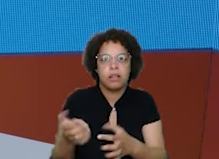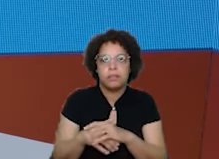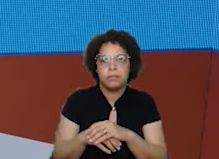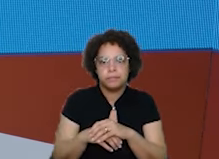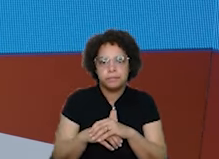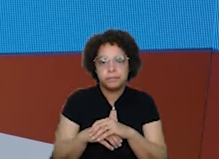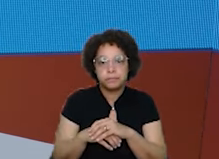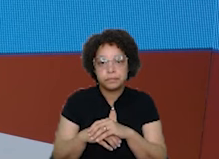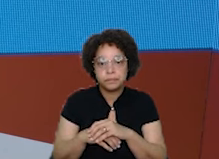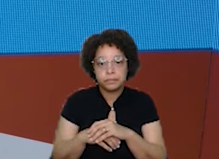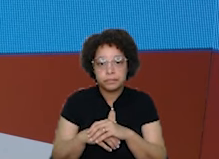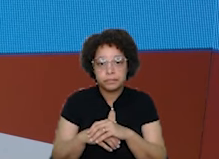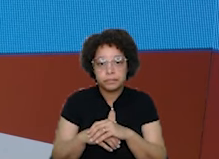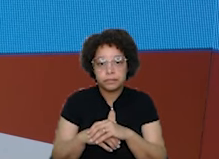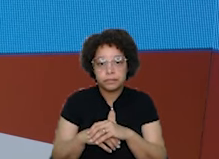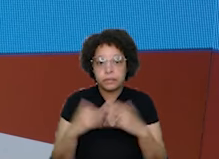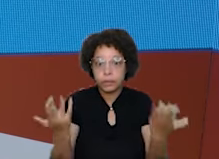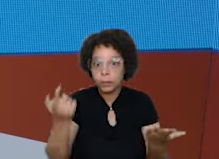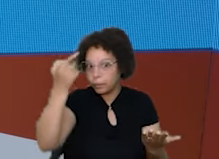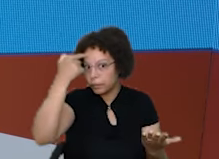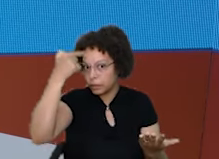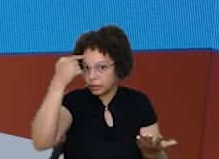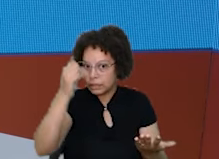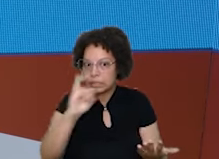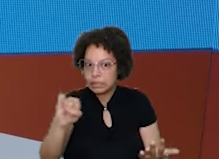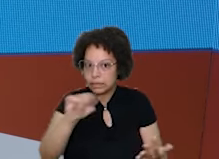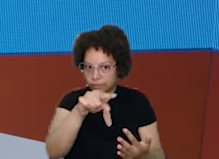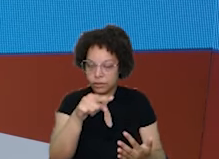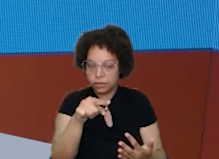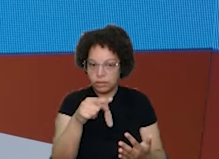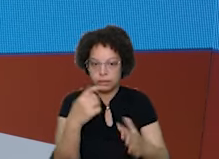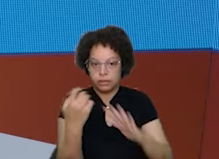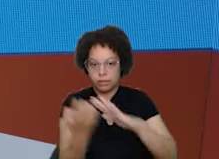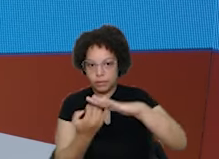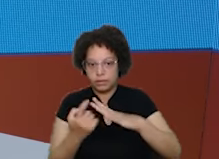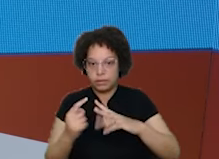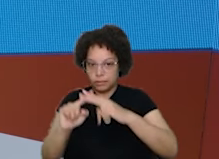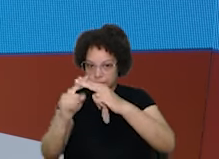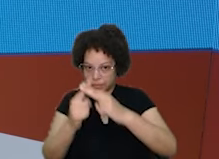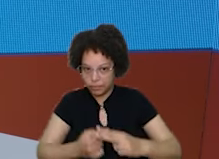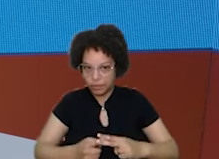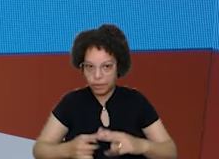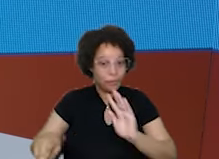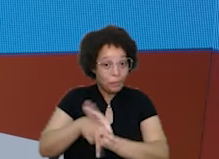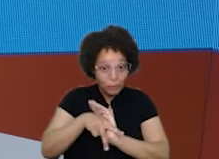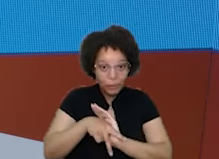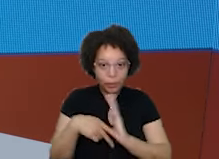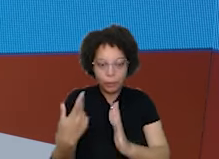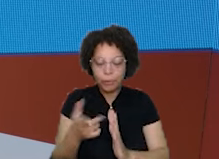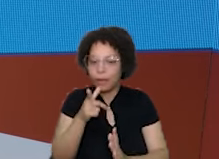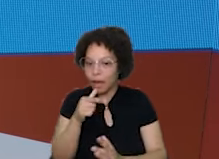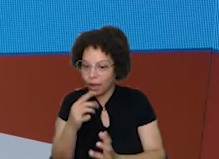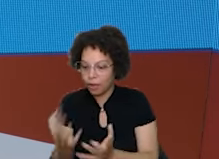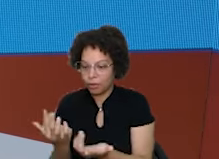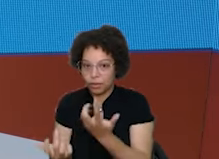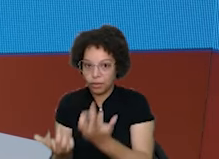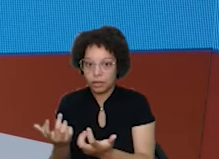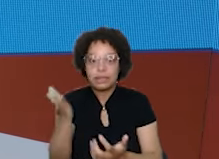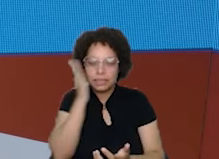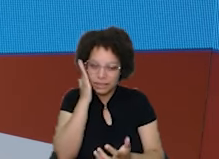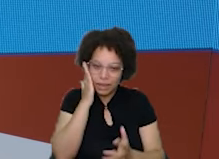né Então pensa só se você é uma empresa de manutenção desses tipos de equipamento e sabe que a lei vai entrar em vigor em